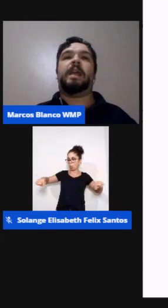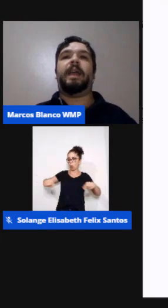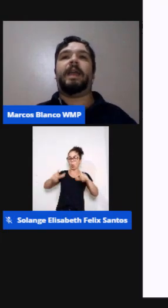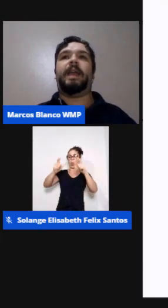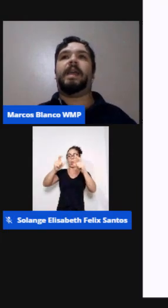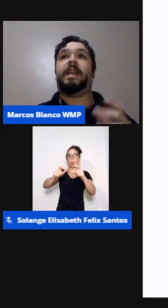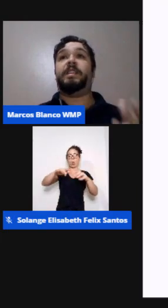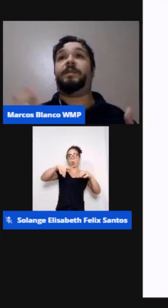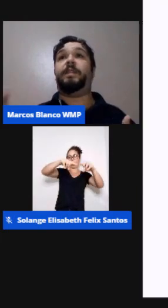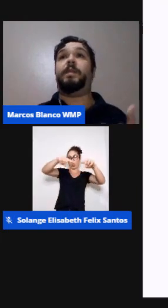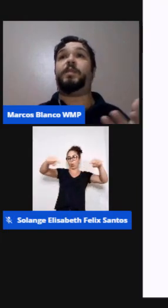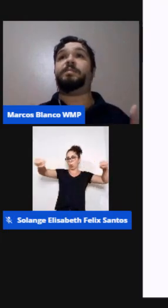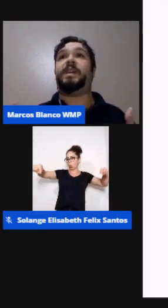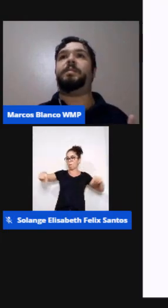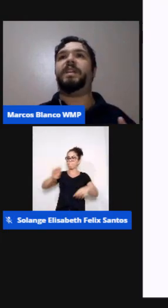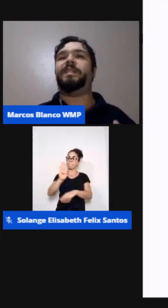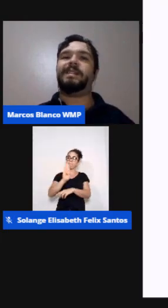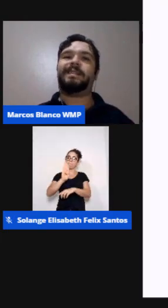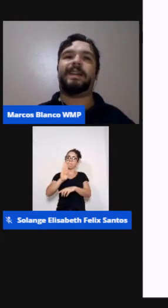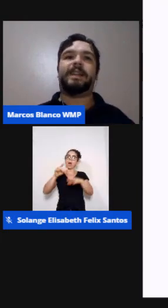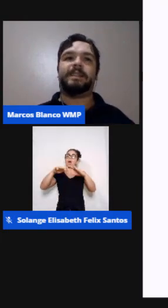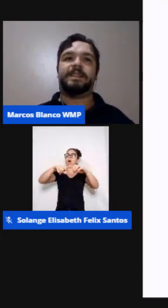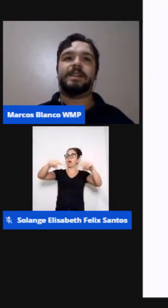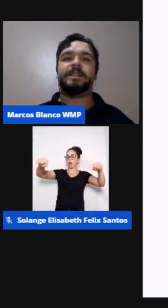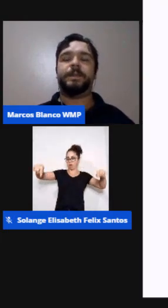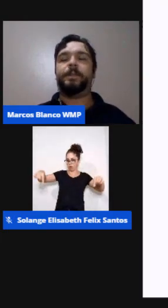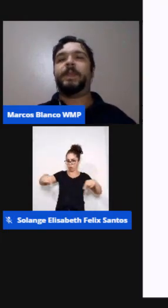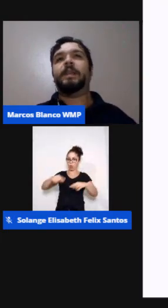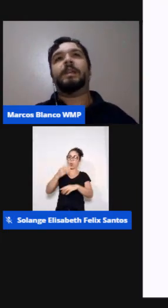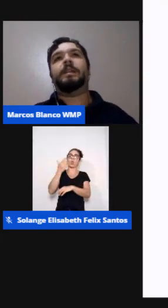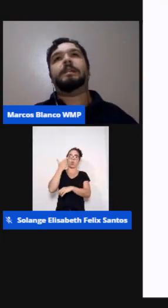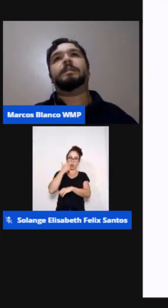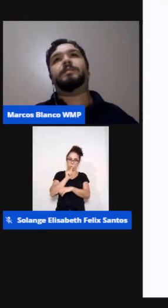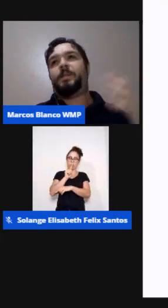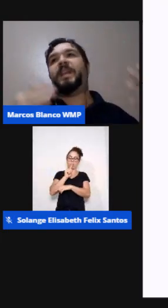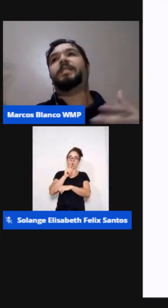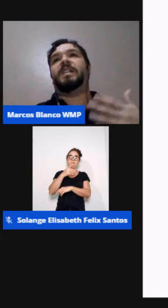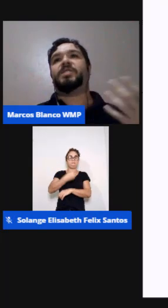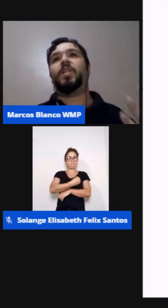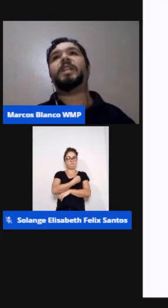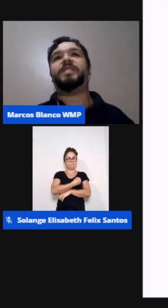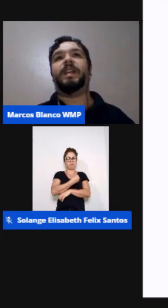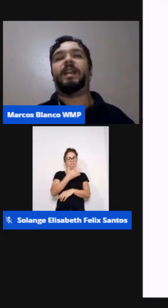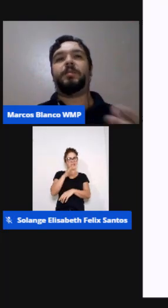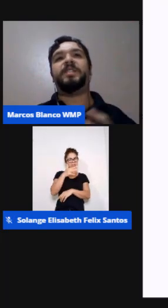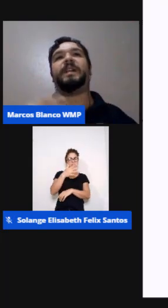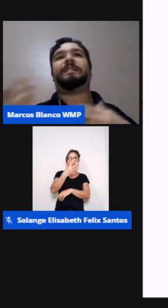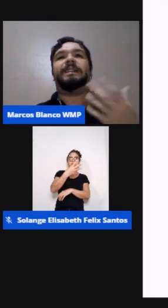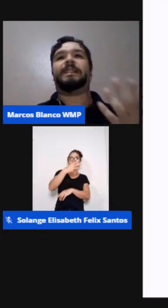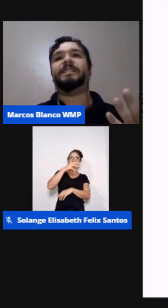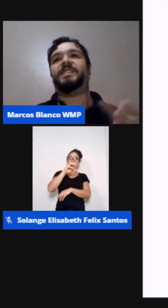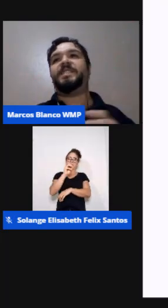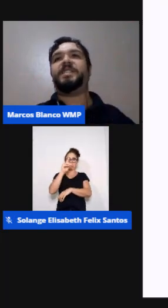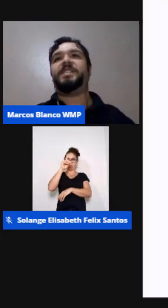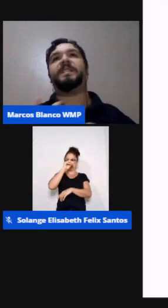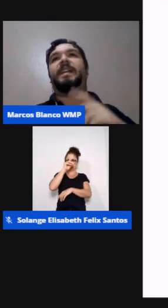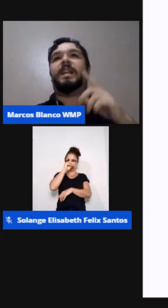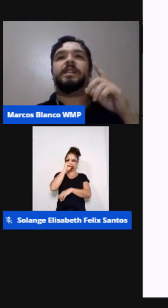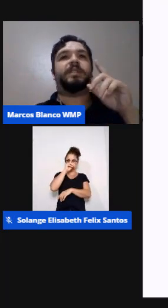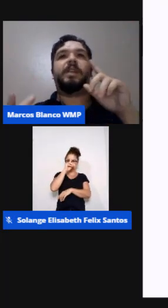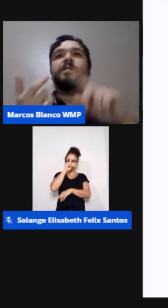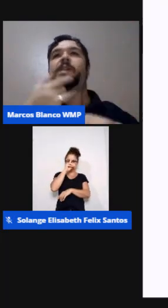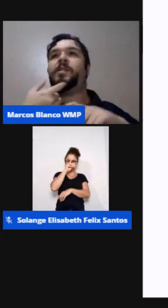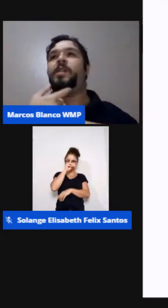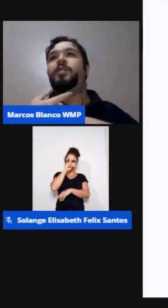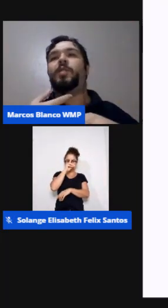assim. Eles vivem aproximadamente 30 dias, dependendo da sorte dele. Né? Quando a gente fala 30 dias, a gente tem que